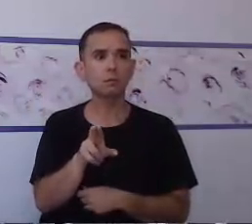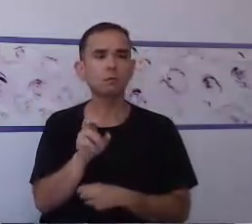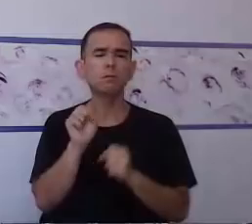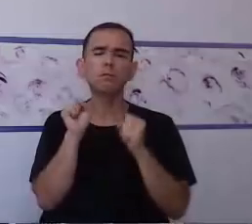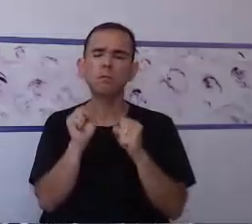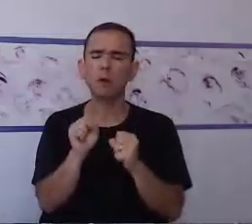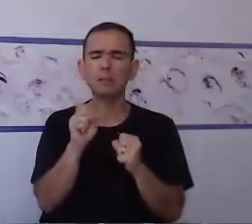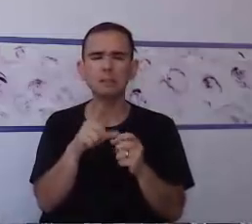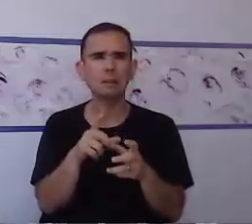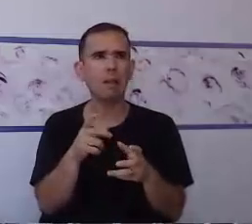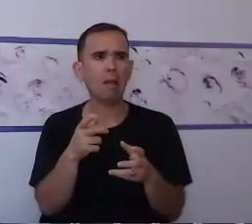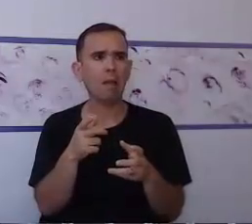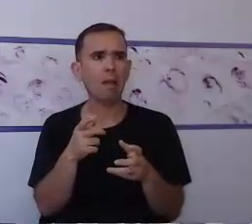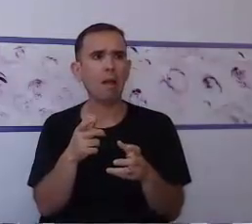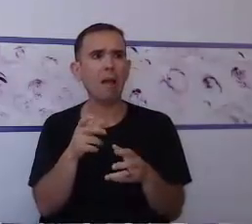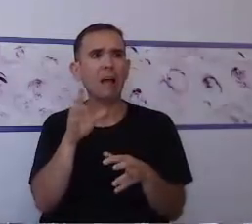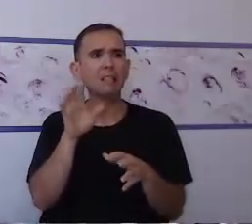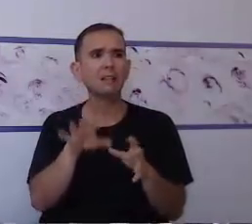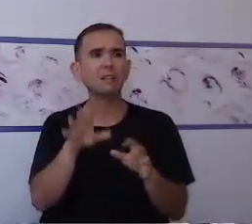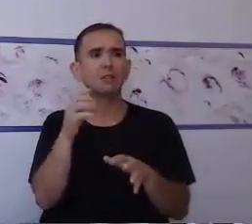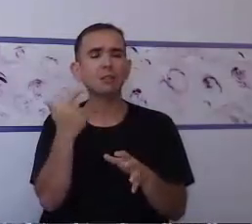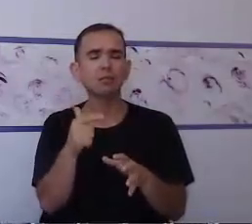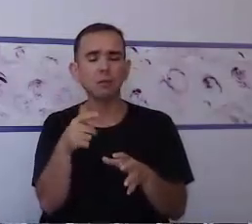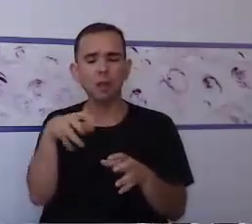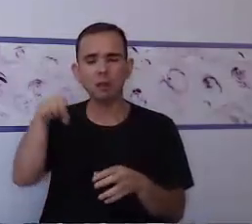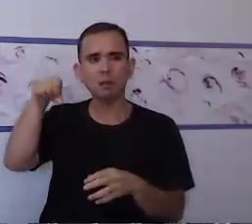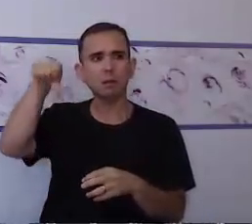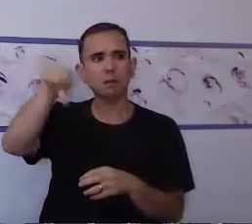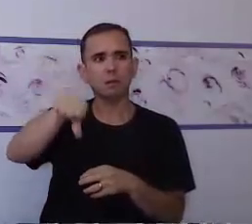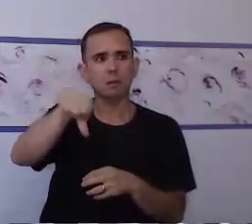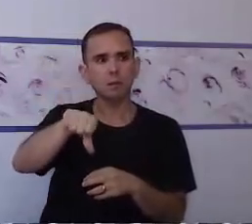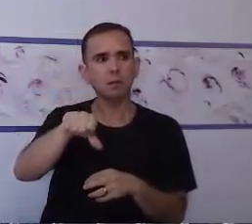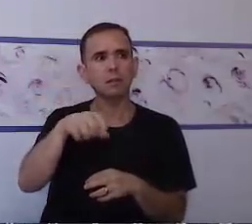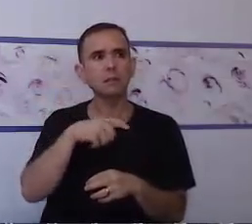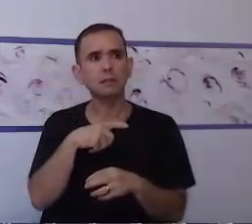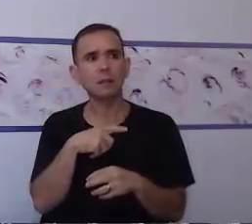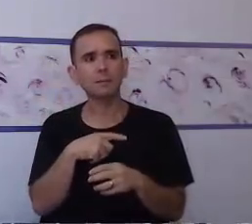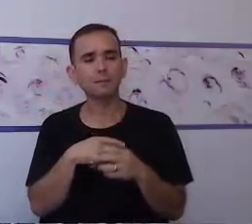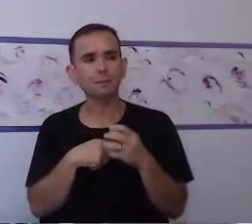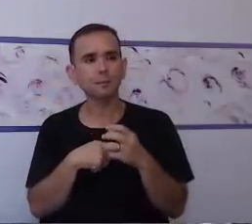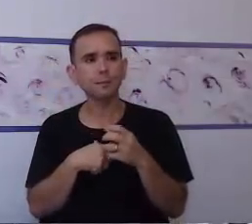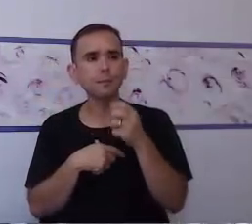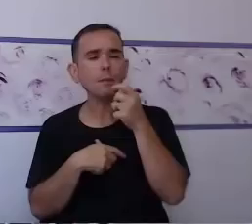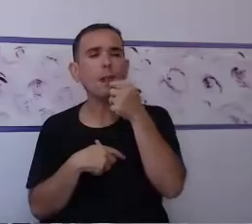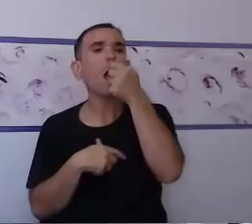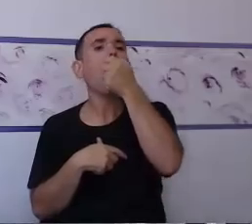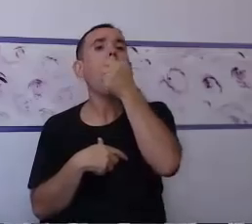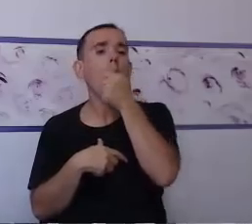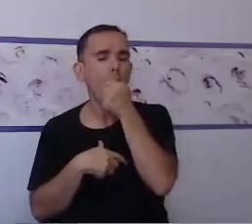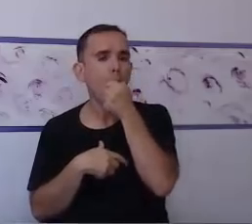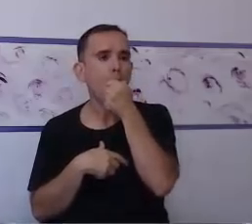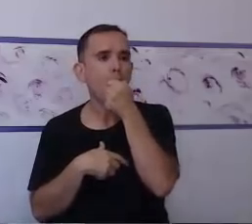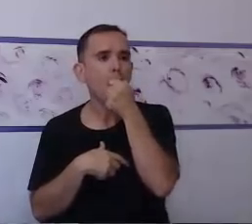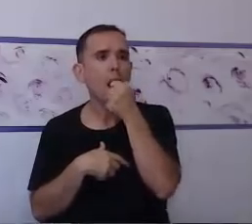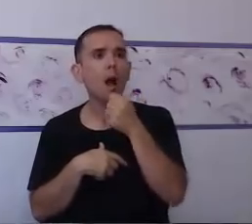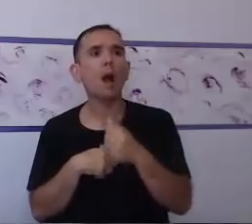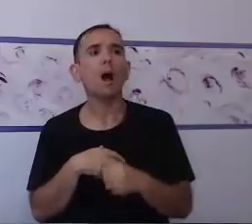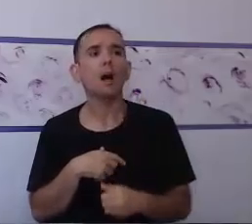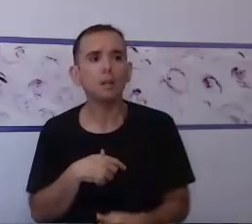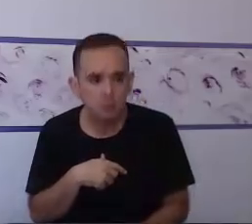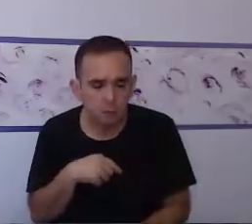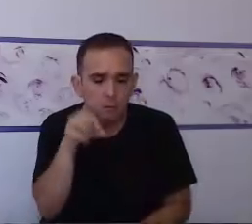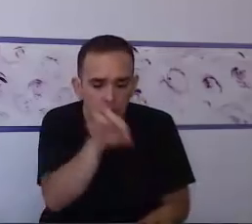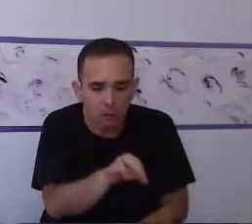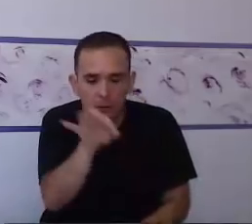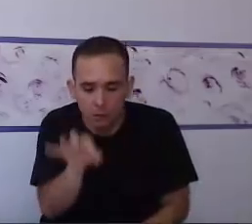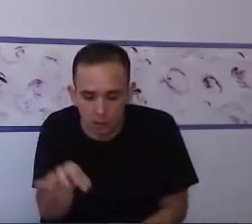ela de boca, porque o meu aluno muitas vezes não tem a coordenação motora para vir aqui. Ele tem que colocar a ponteira na boca. Ele vem aqui, ó, o